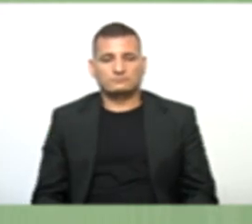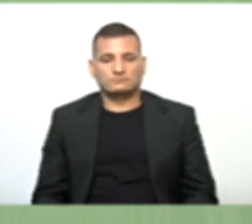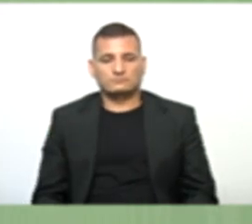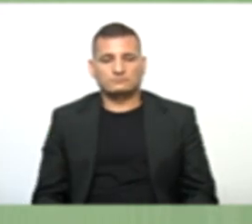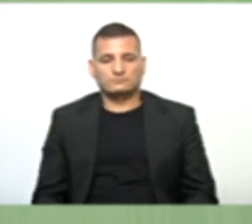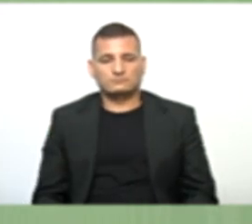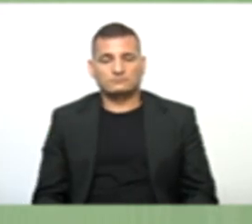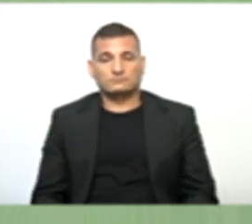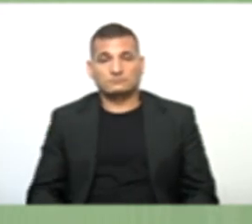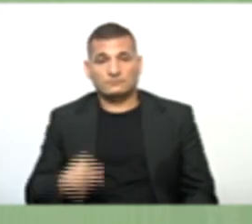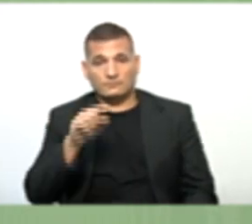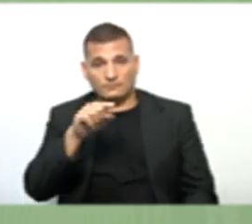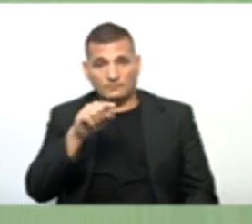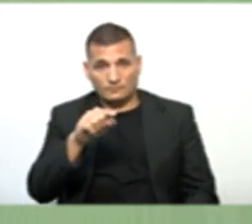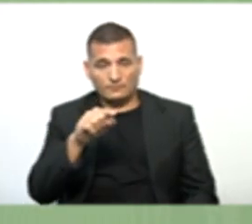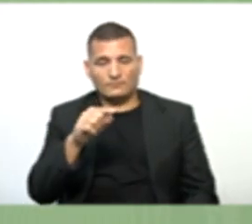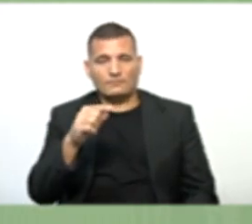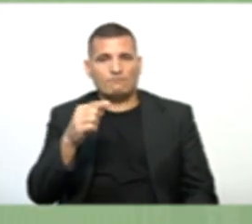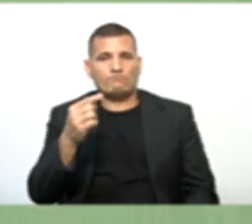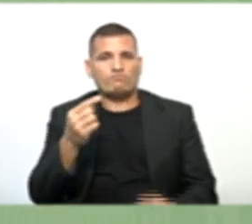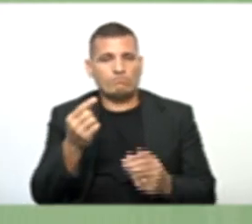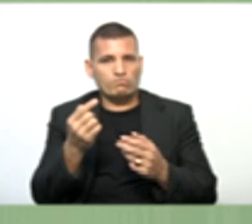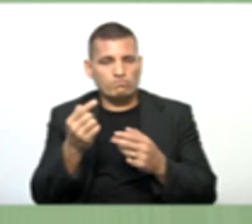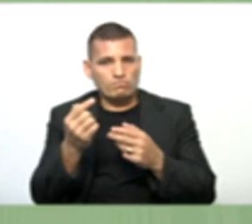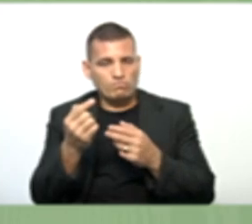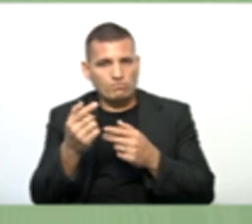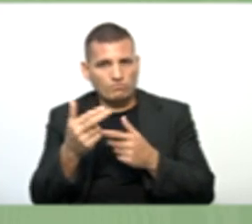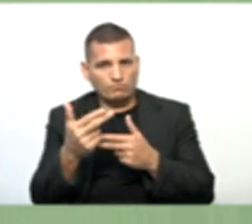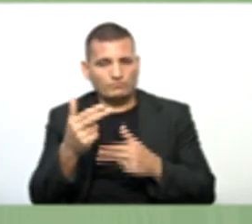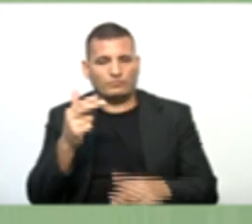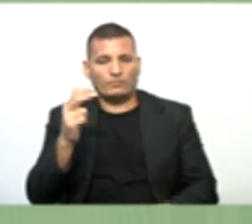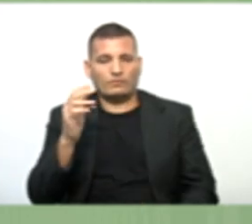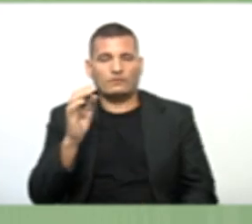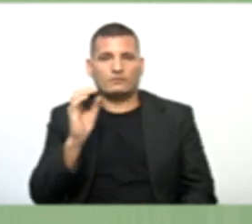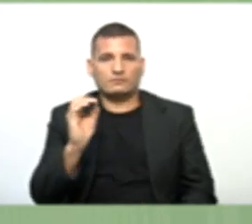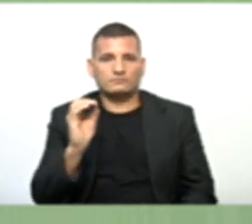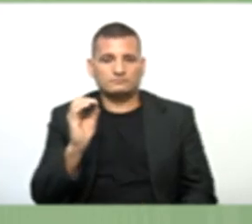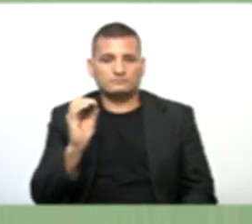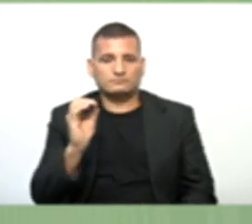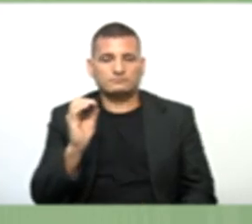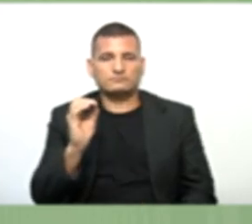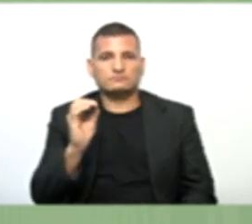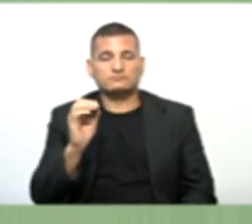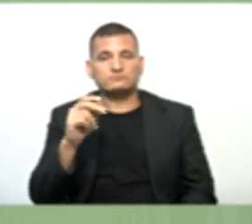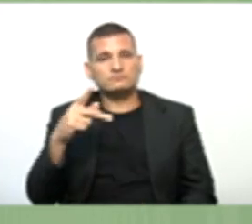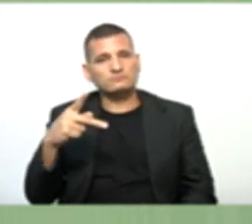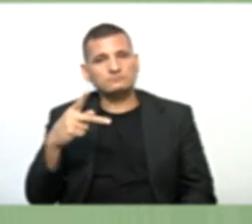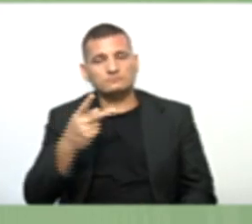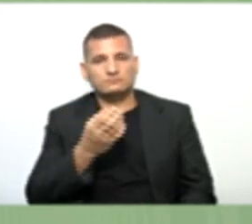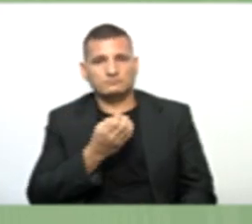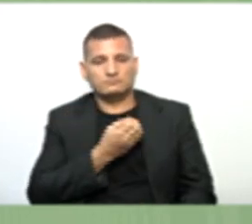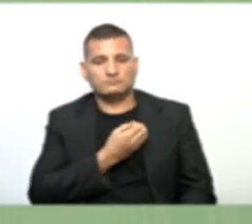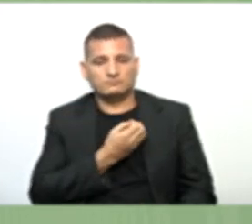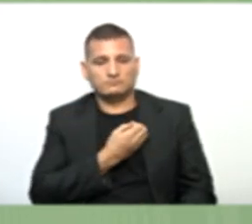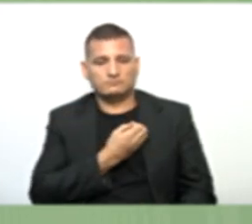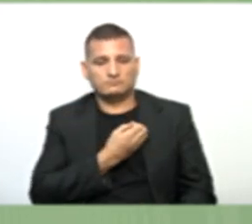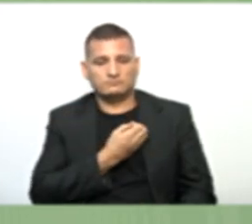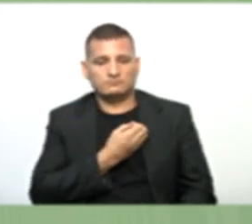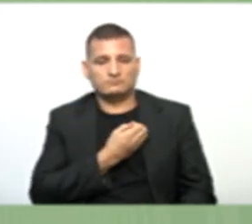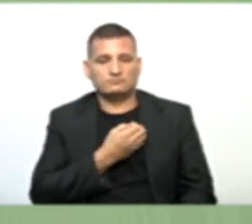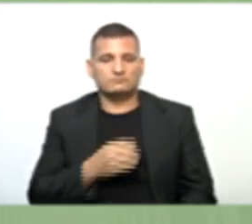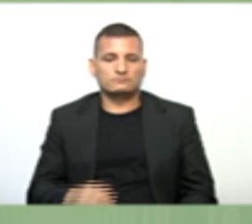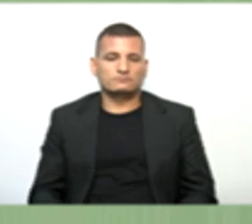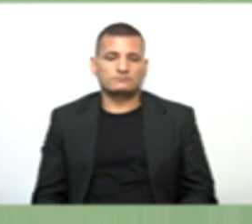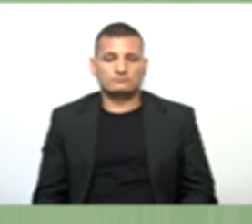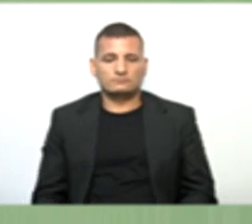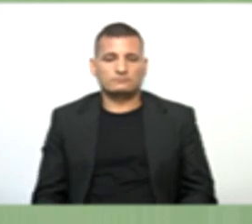for igual a 0, o que isso significa? Que o número é par. Então, eu vou escrever